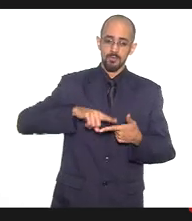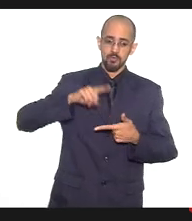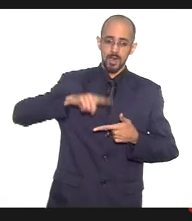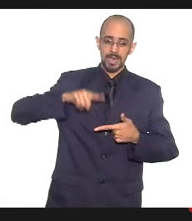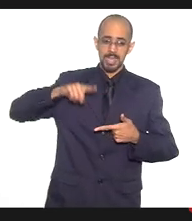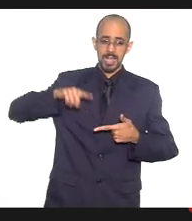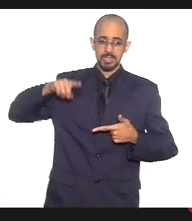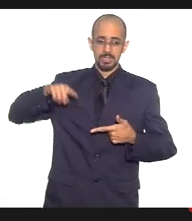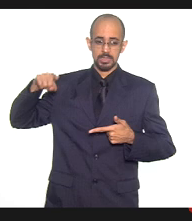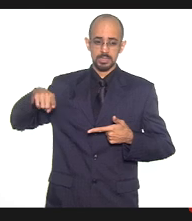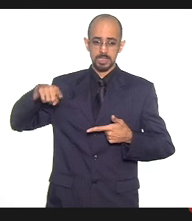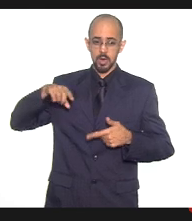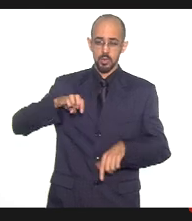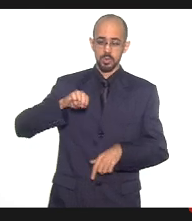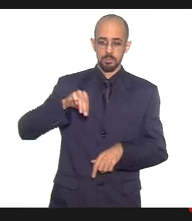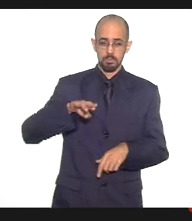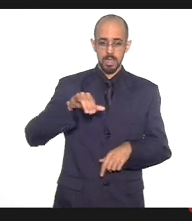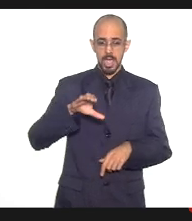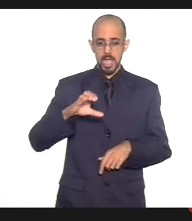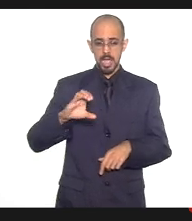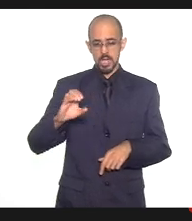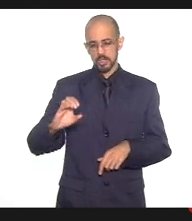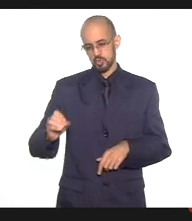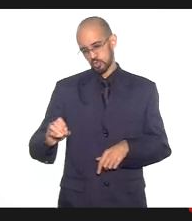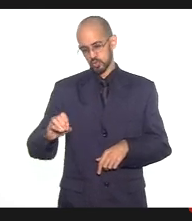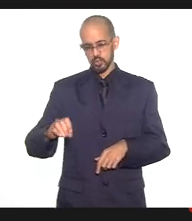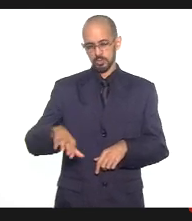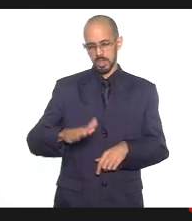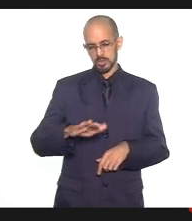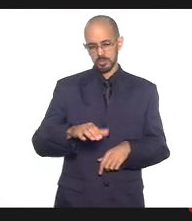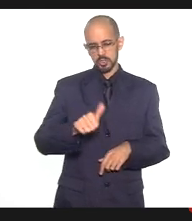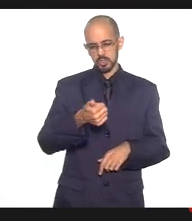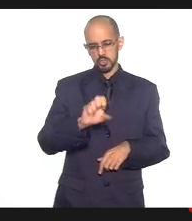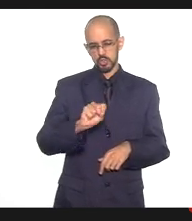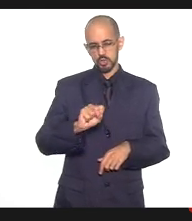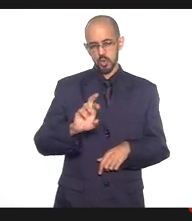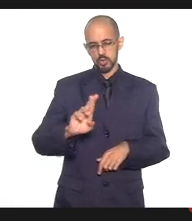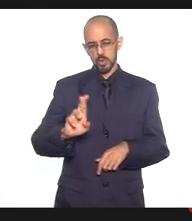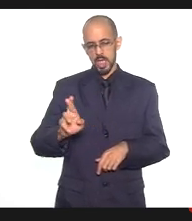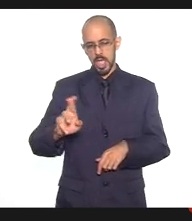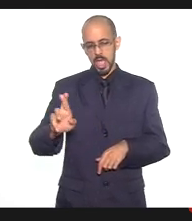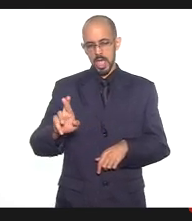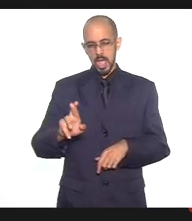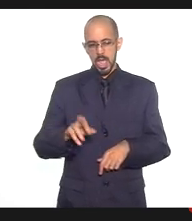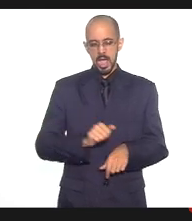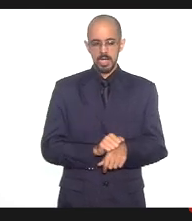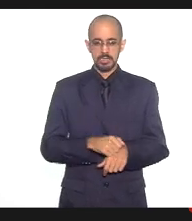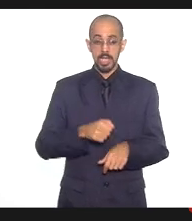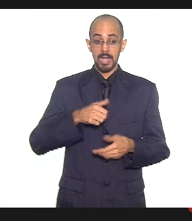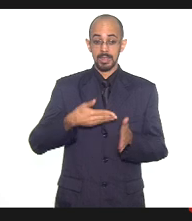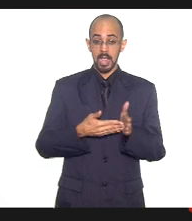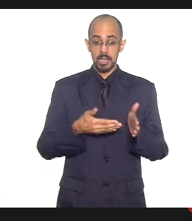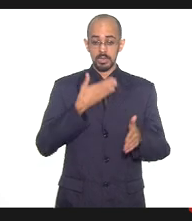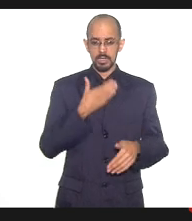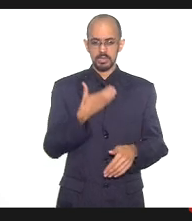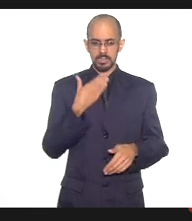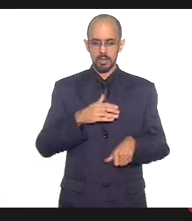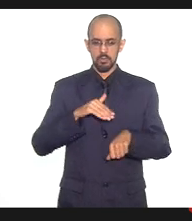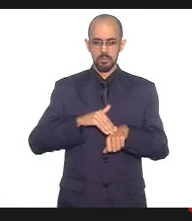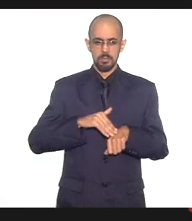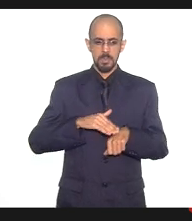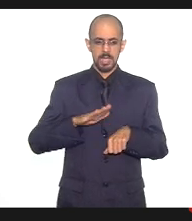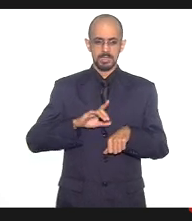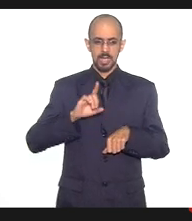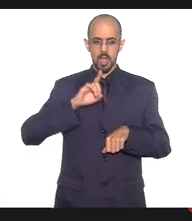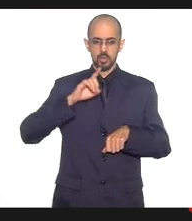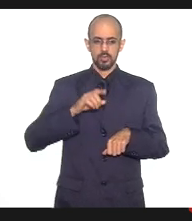2020, que foi março, de mais ou menos R$118 por barril, ao mês mais alto, que foi dezembro, de R$269